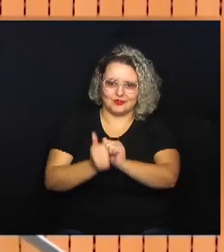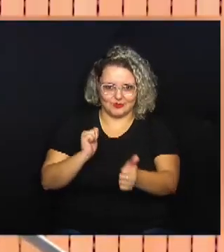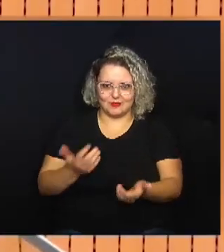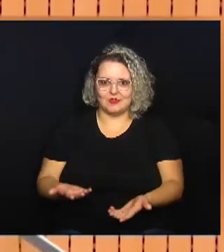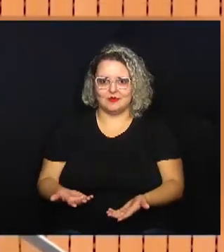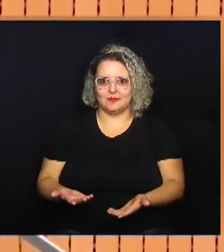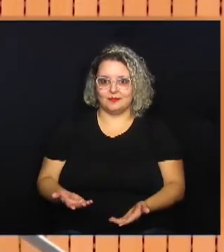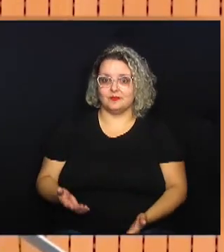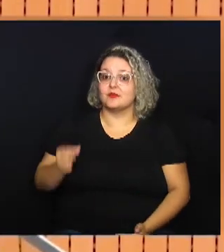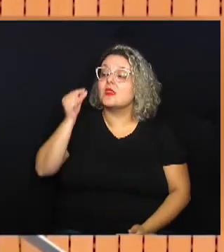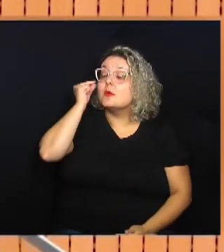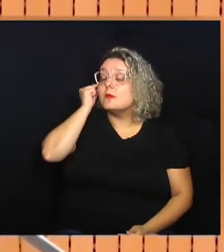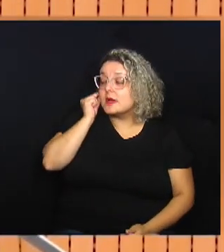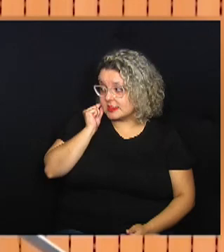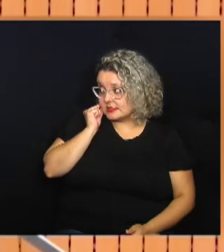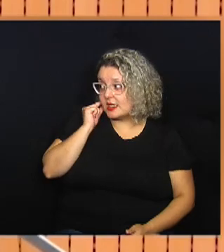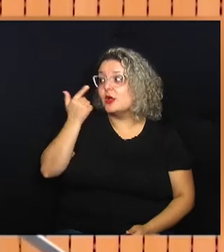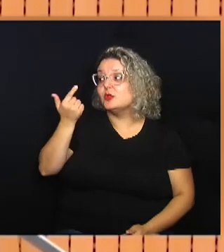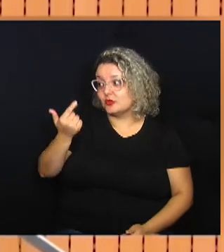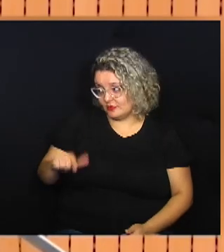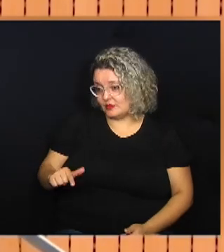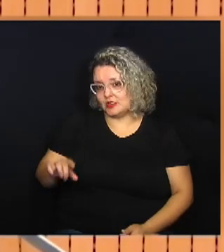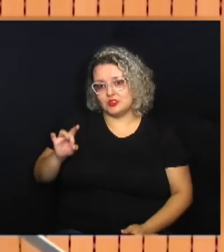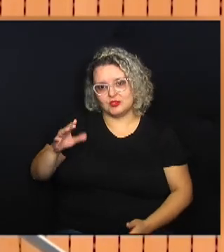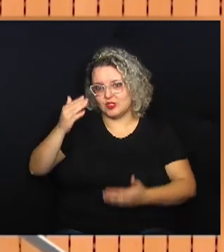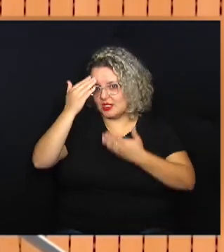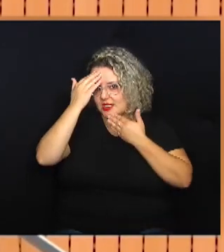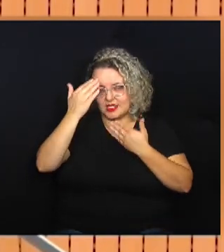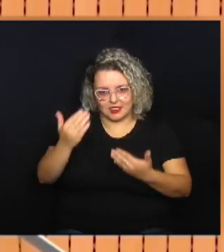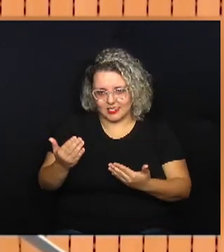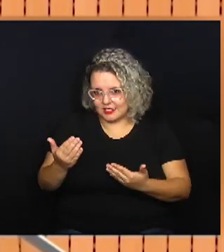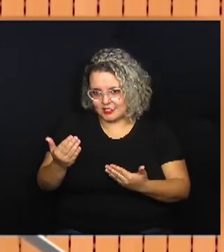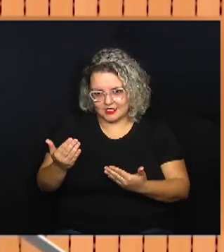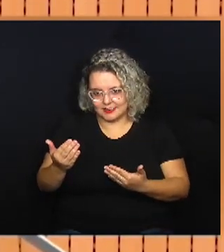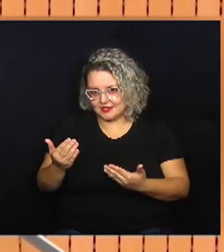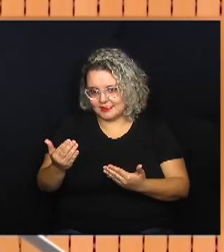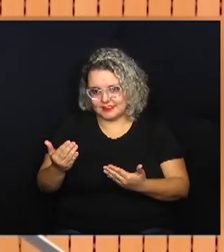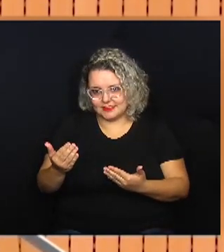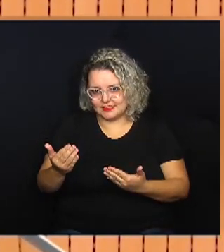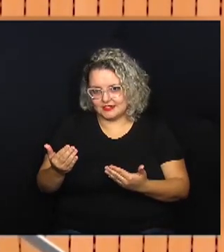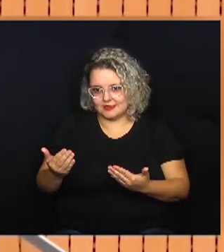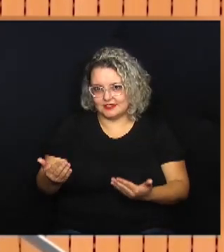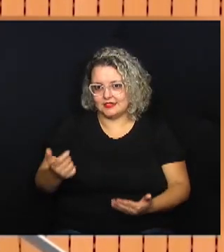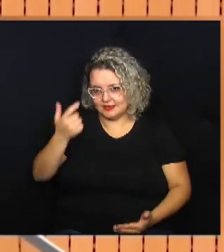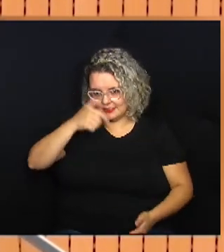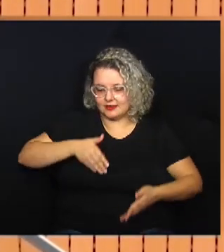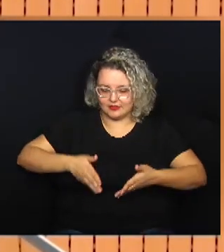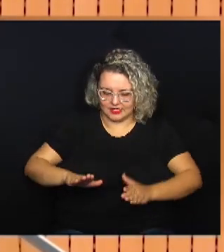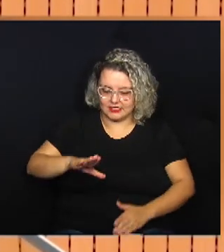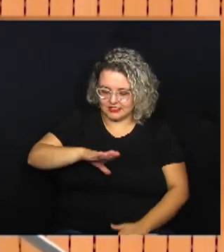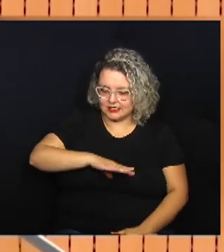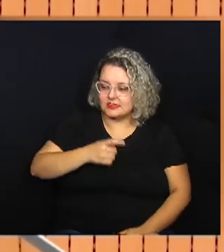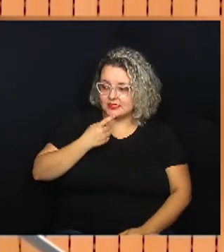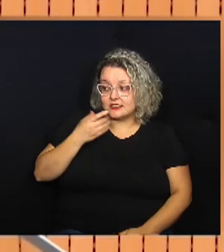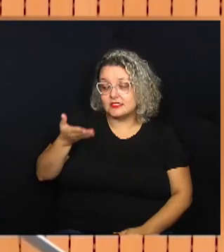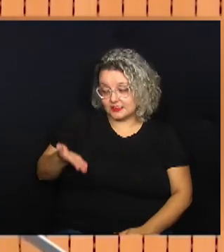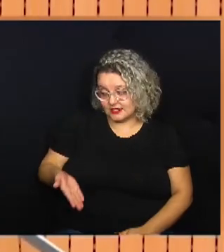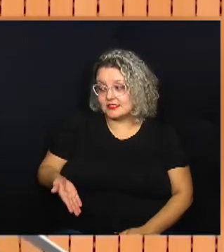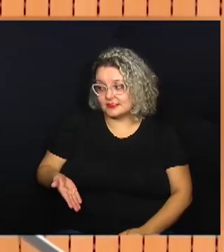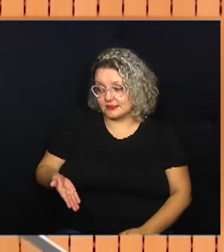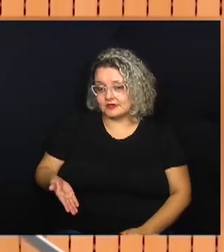Marcelo mais uma vez eu só posso agradecer só campineiro nasci em Campinas